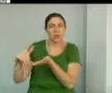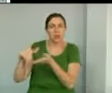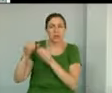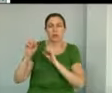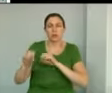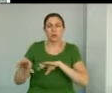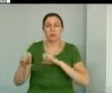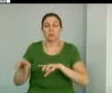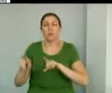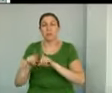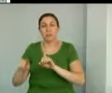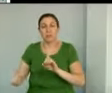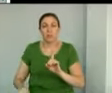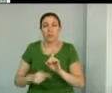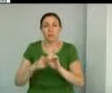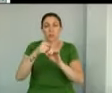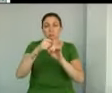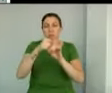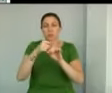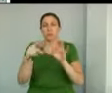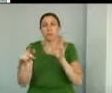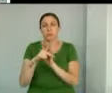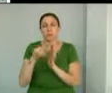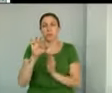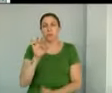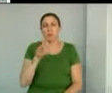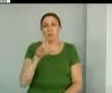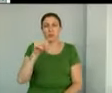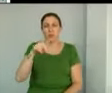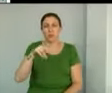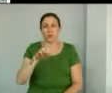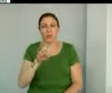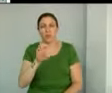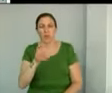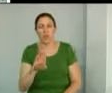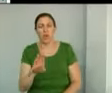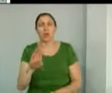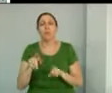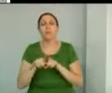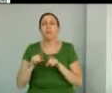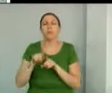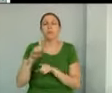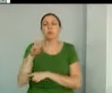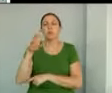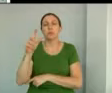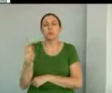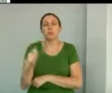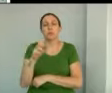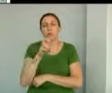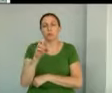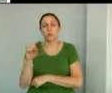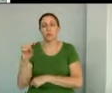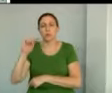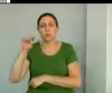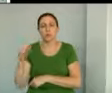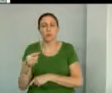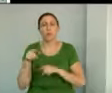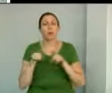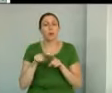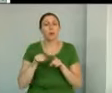Uma complementação do Fundeb por serviços prestados, né, também mais 1,5 milhão. Merenda